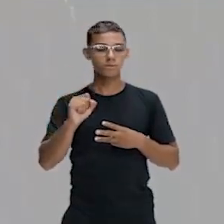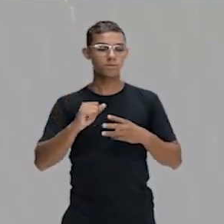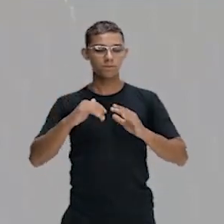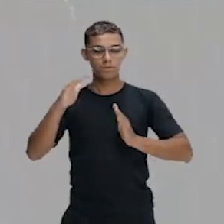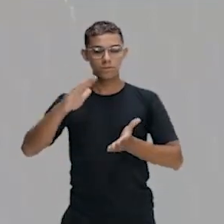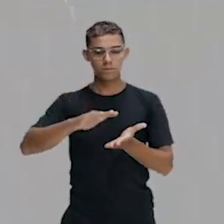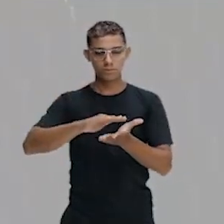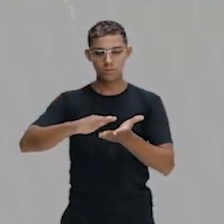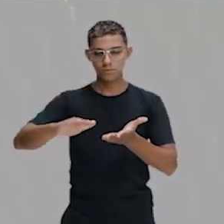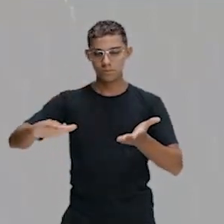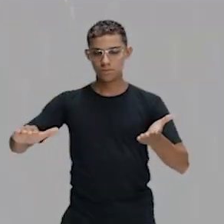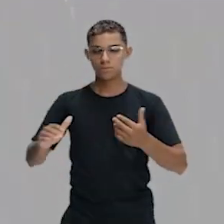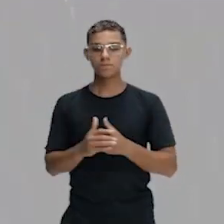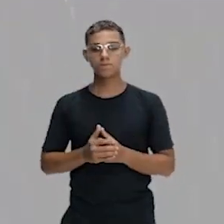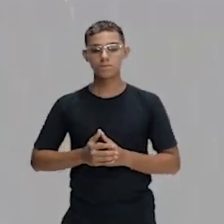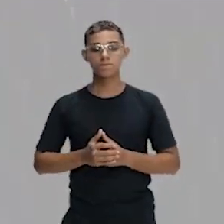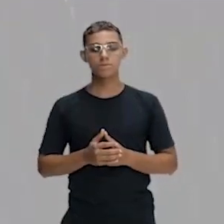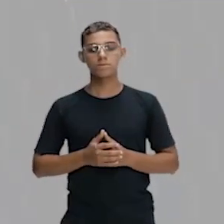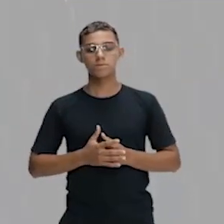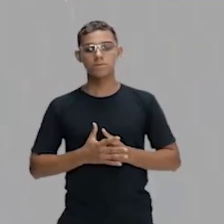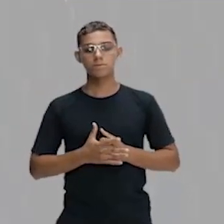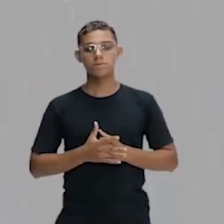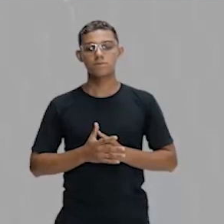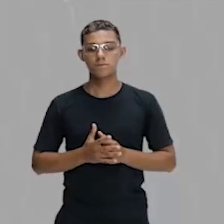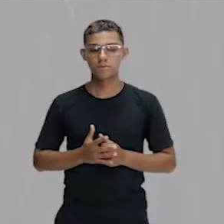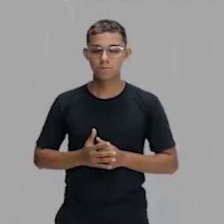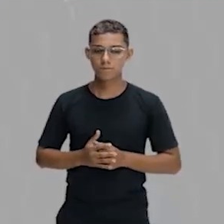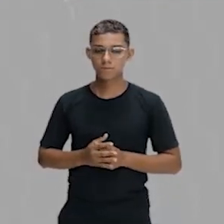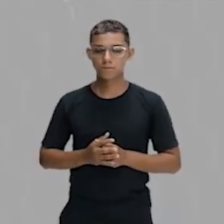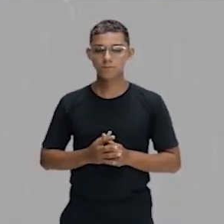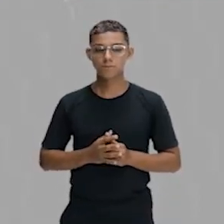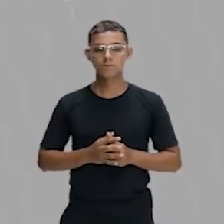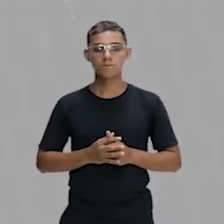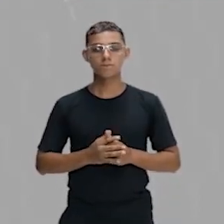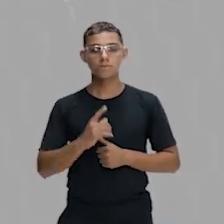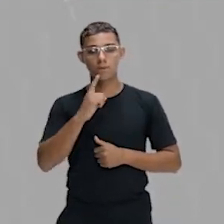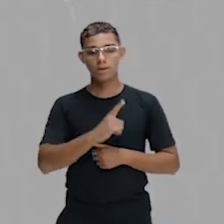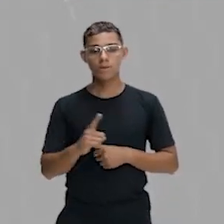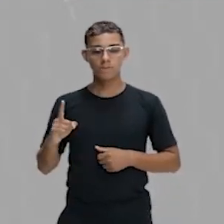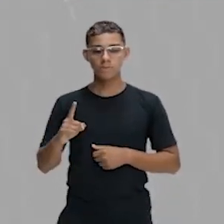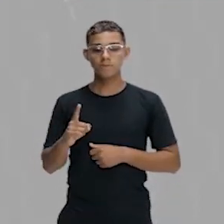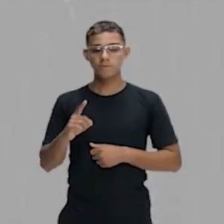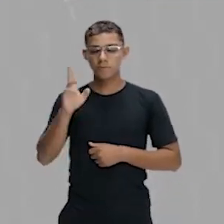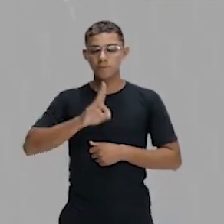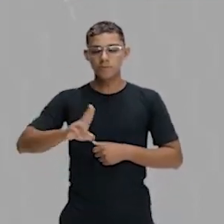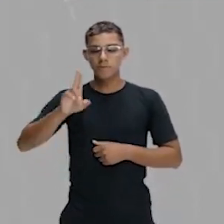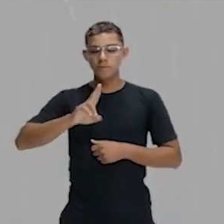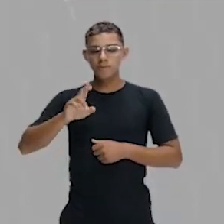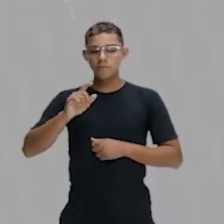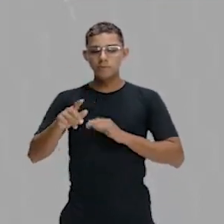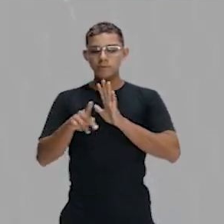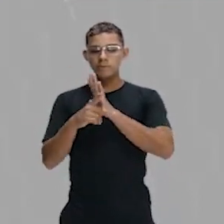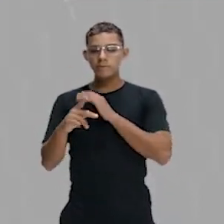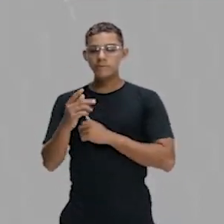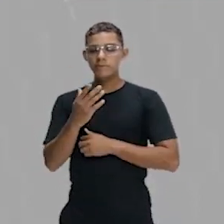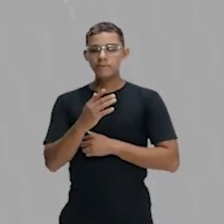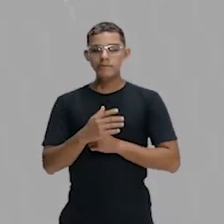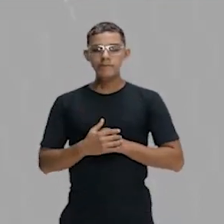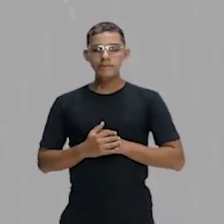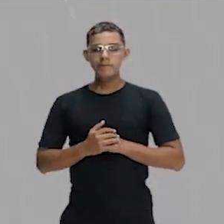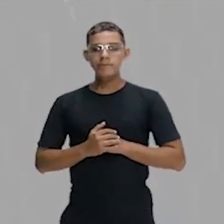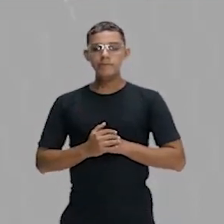pelas gramíneas. Então, 3 estratos bem definidos. E um dos produtos muito utilizados da floresta, do domínio